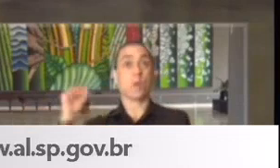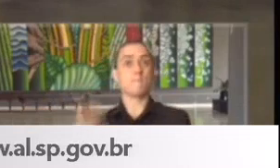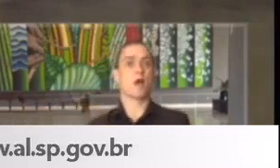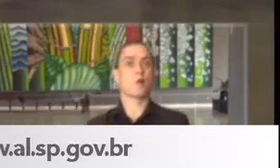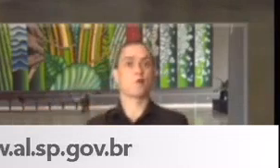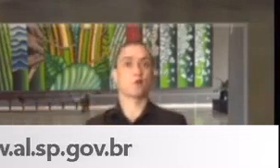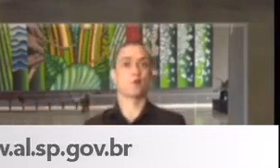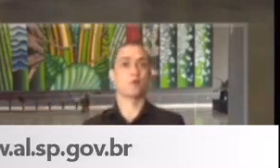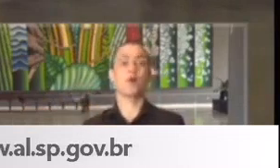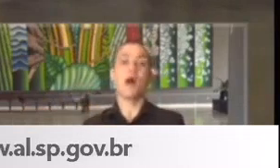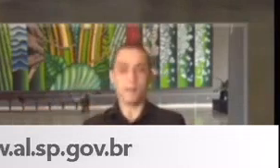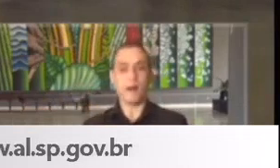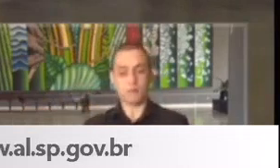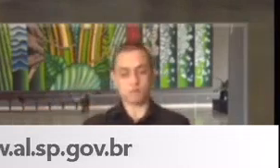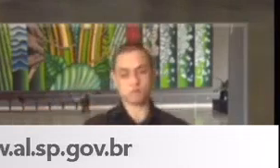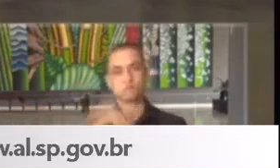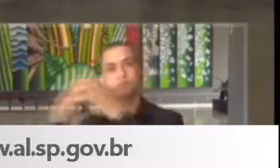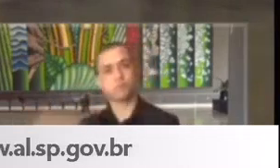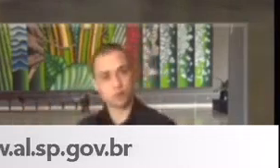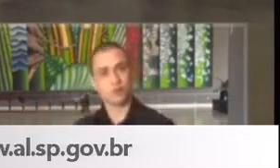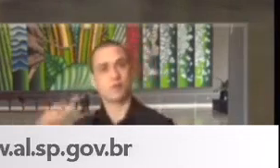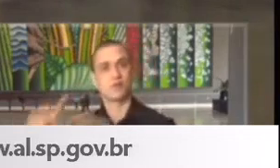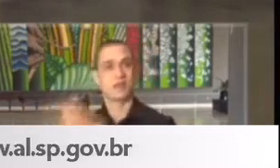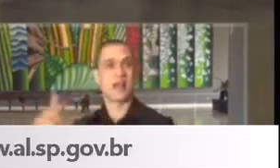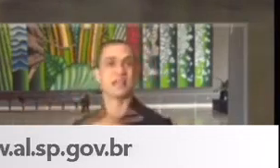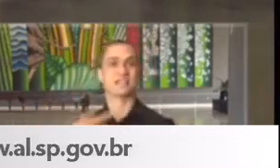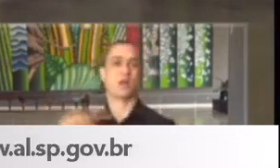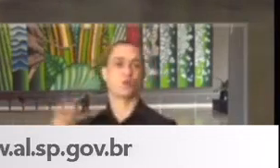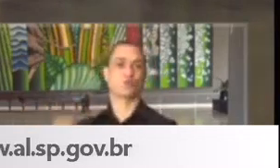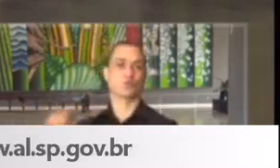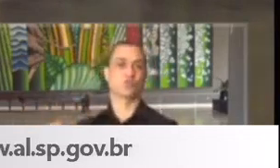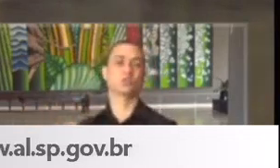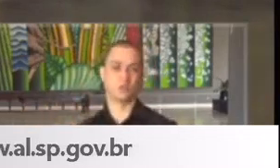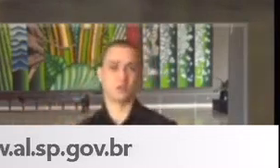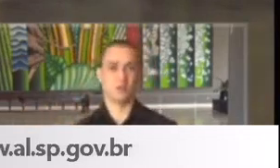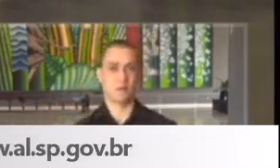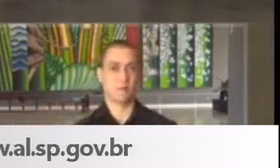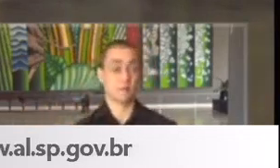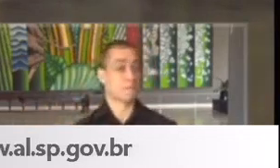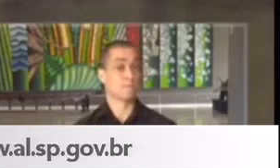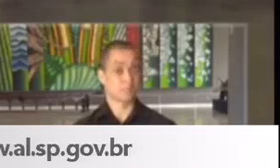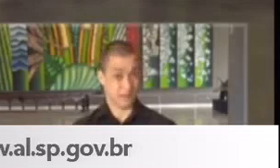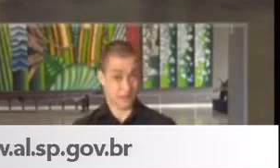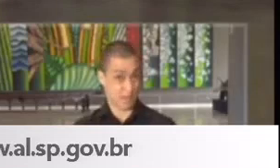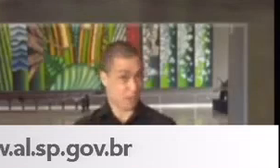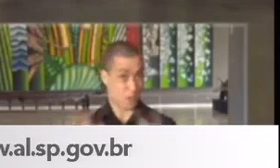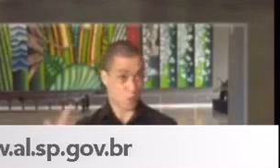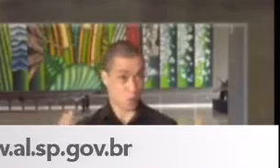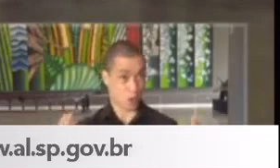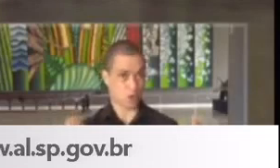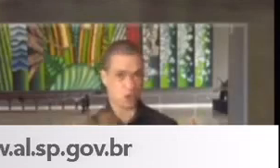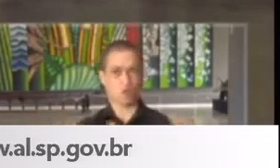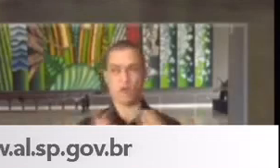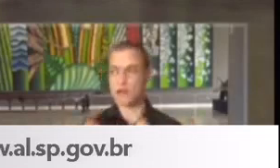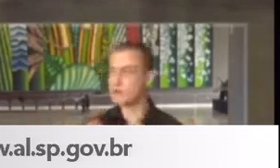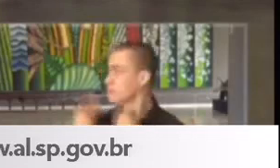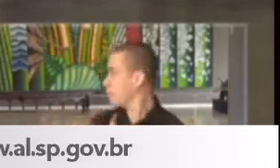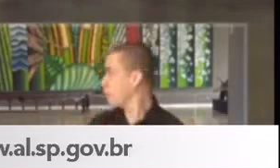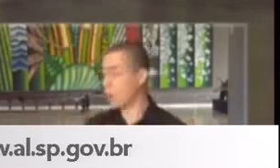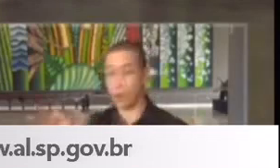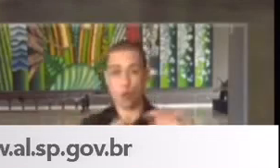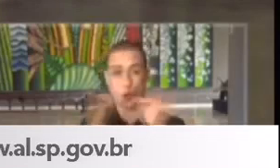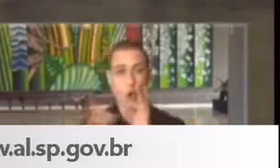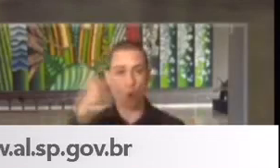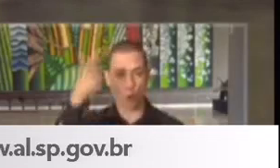fundos municipais para o combate ao coronavírus. E da mesma forma, também estamos enviando um outro projeto